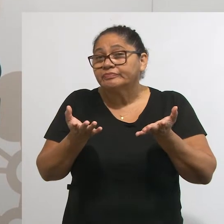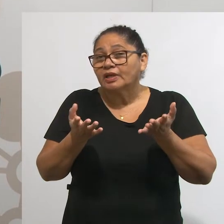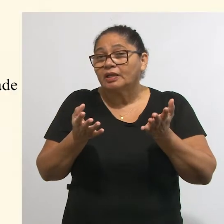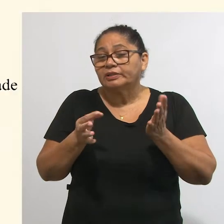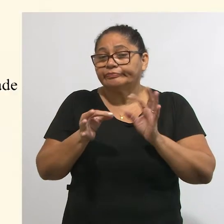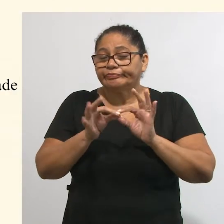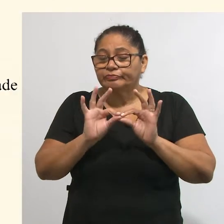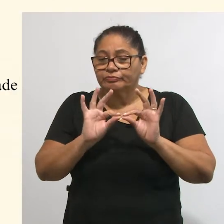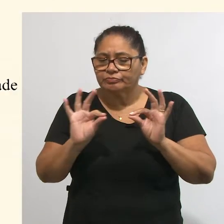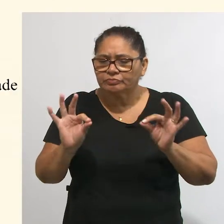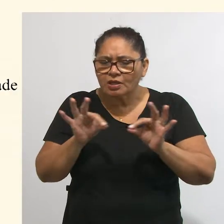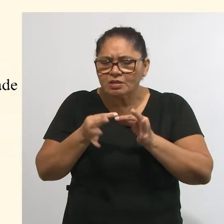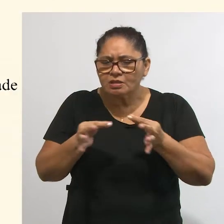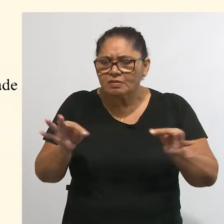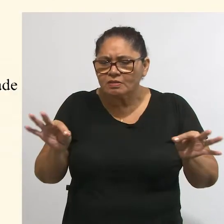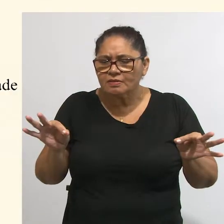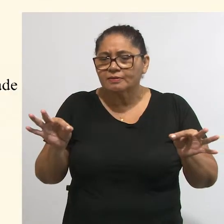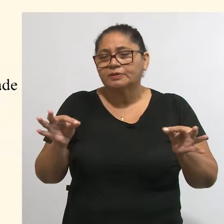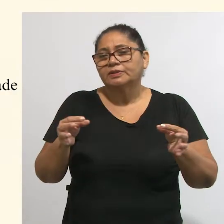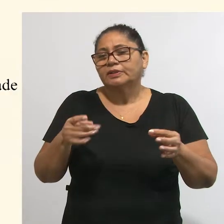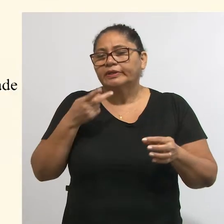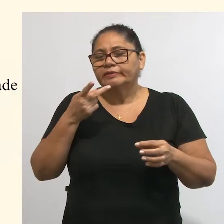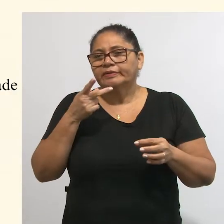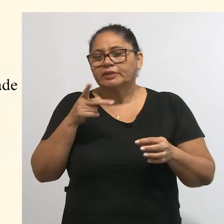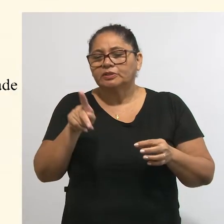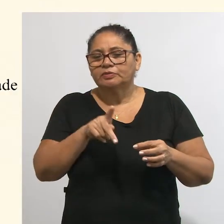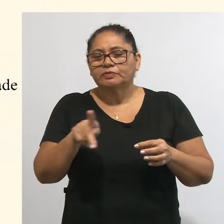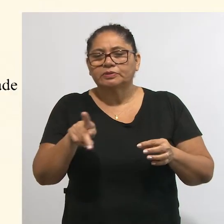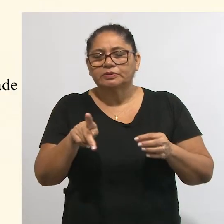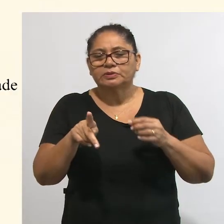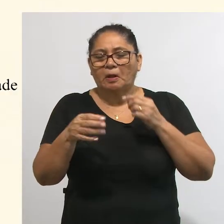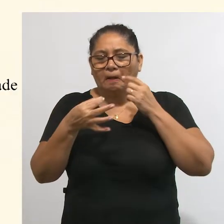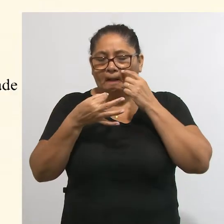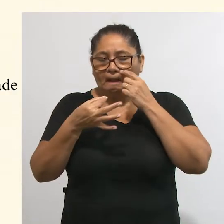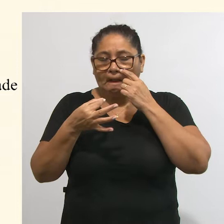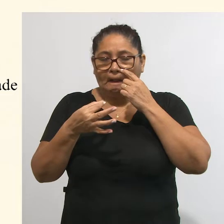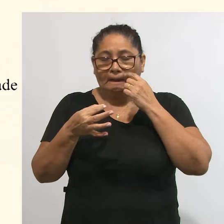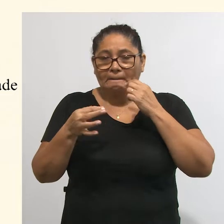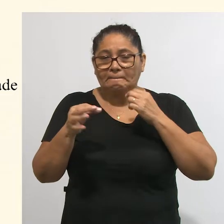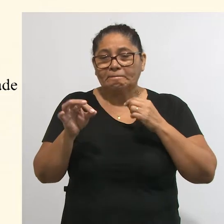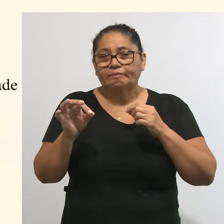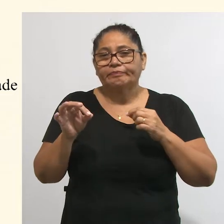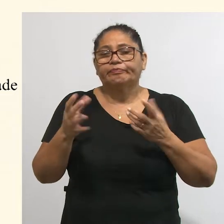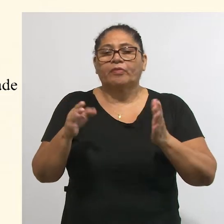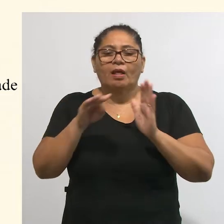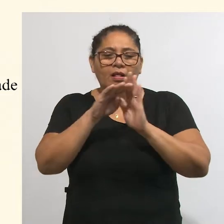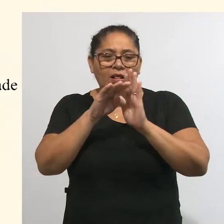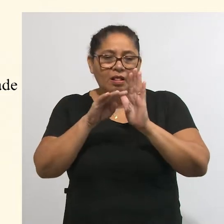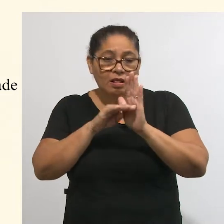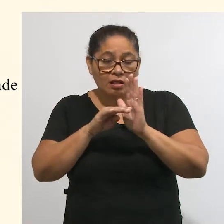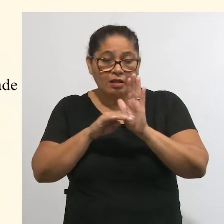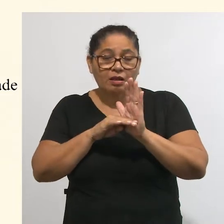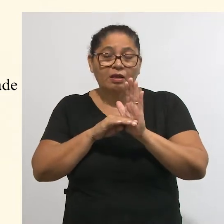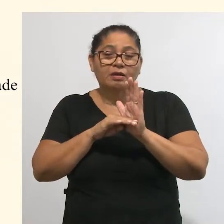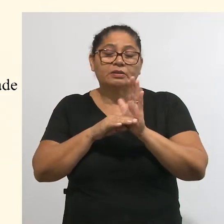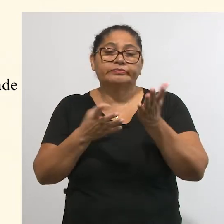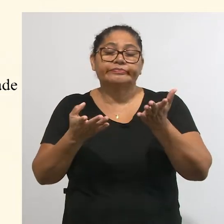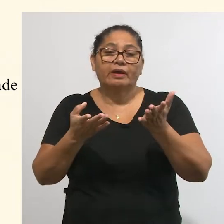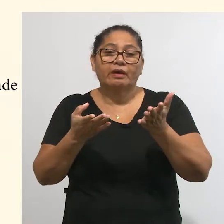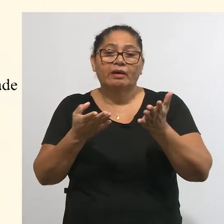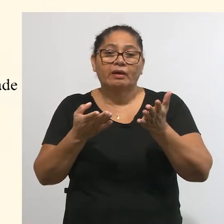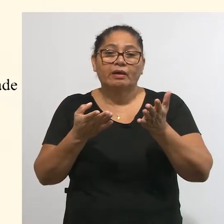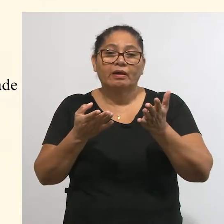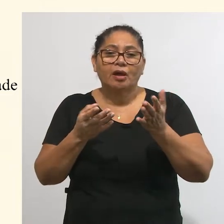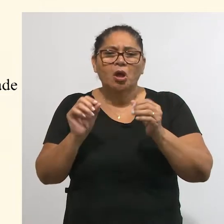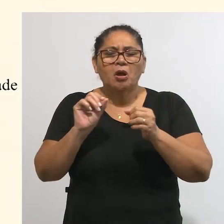um trecho de uma fala do Paulo Freire que diz assim: esses professores são a narração de conteúdo que, por isto mesmo, tendem a